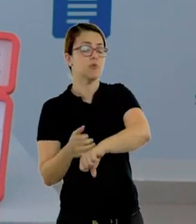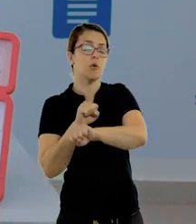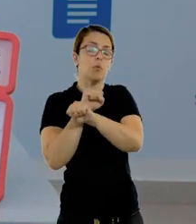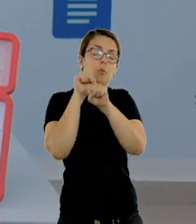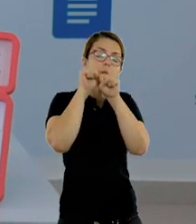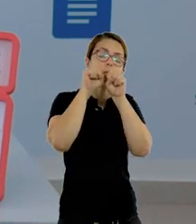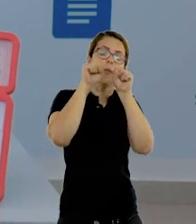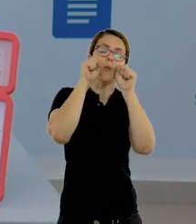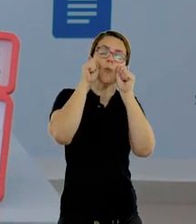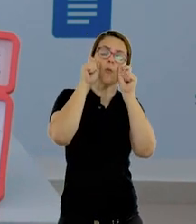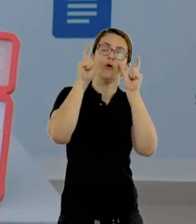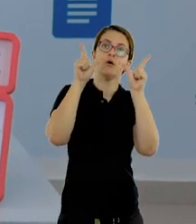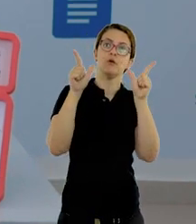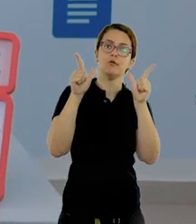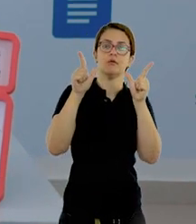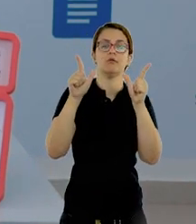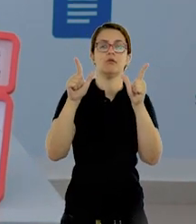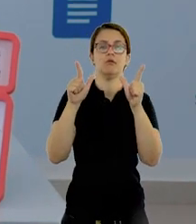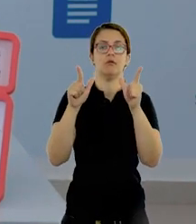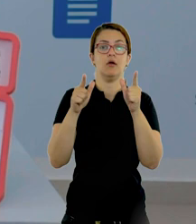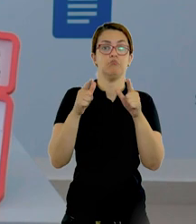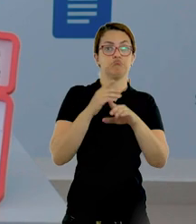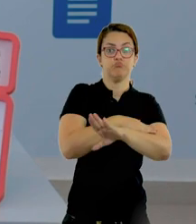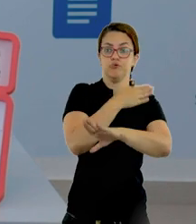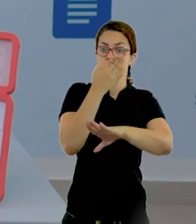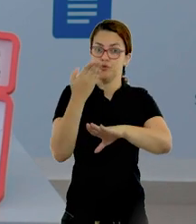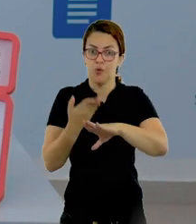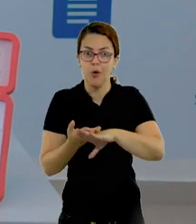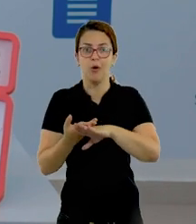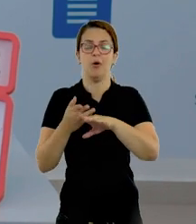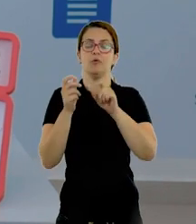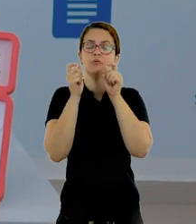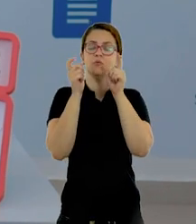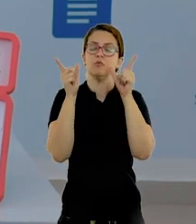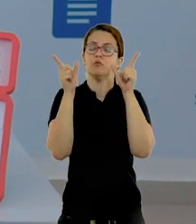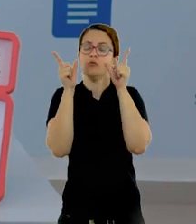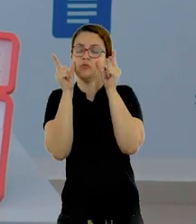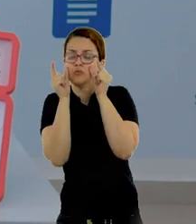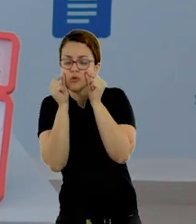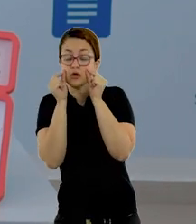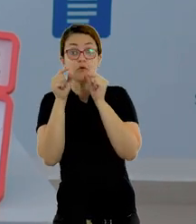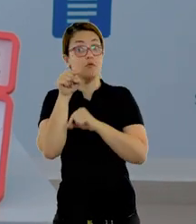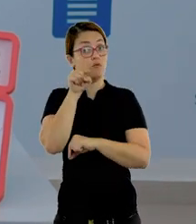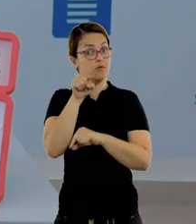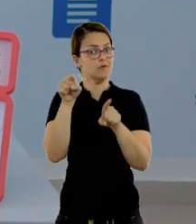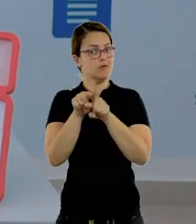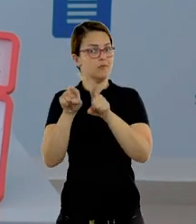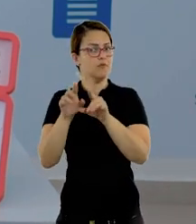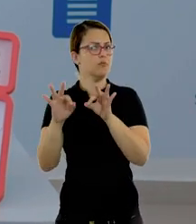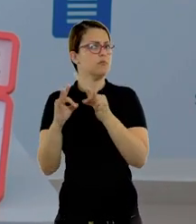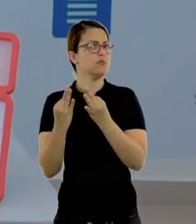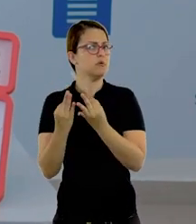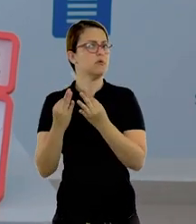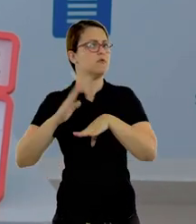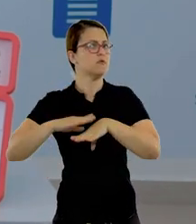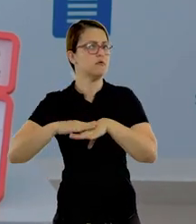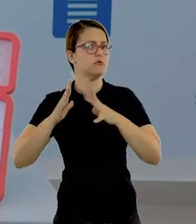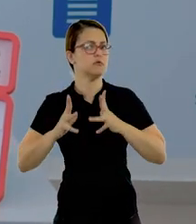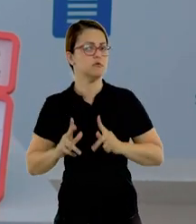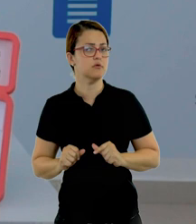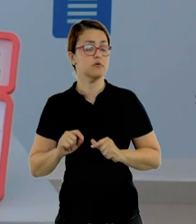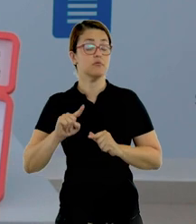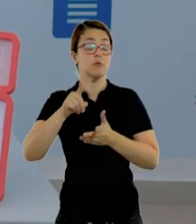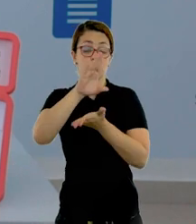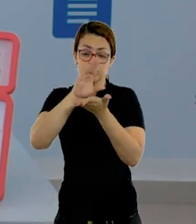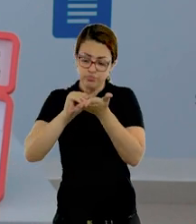ao acordar, durante o dia, ao dormir, tanto você quanto a sua família. Olha que legal,